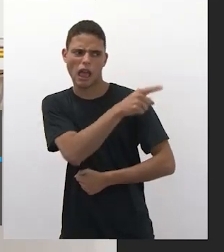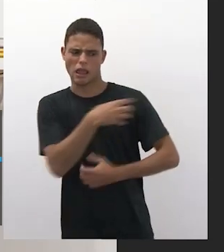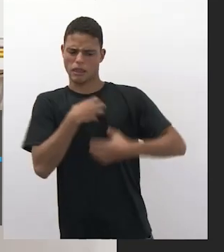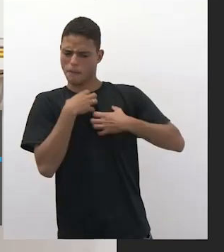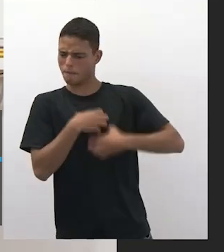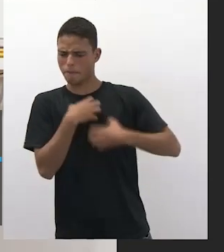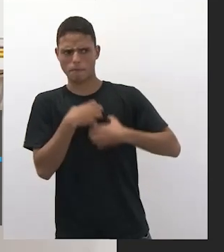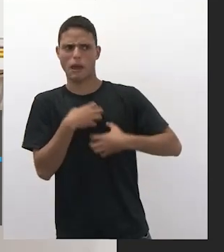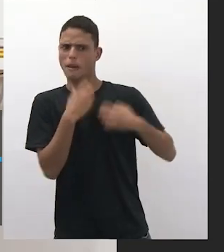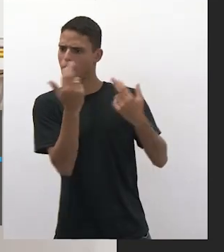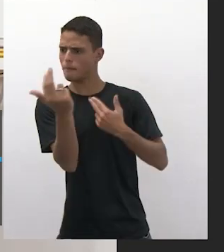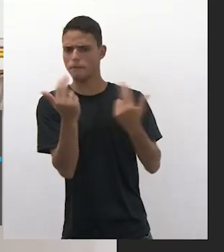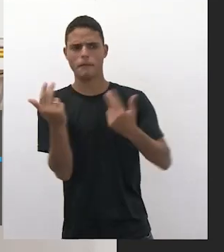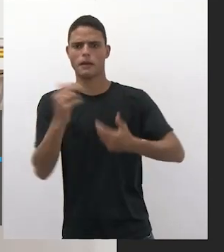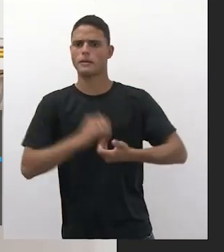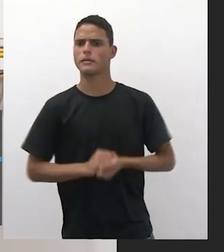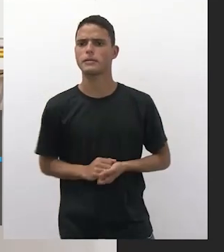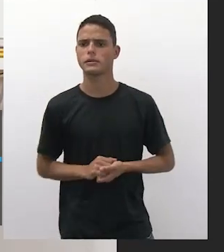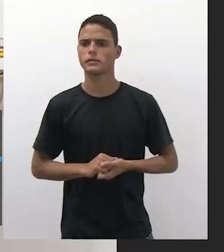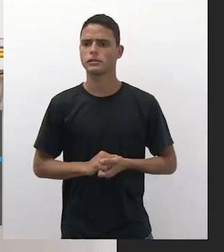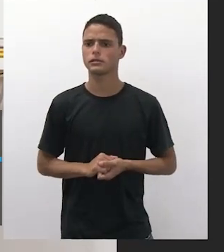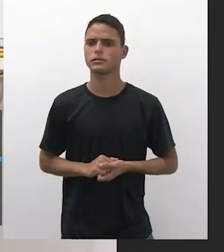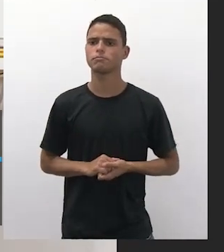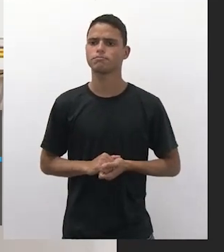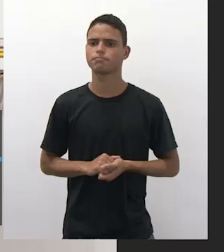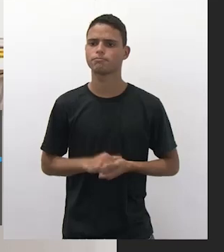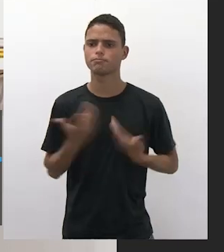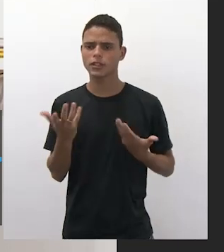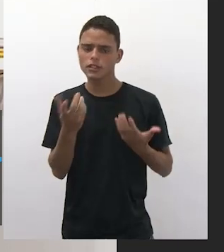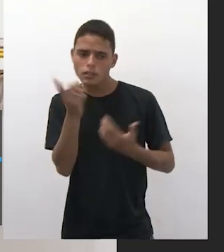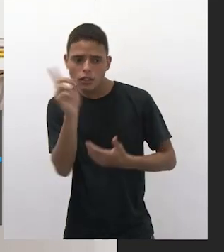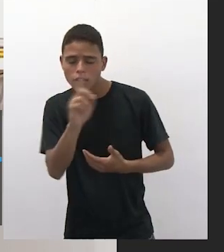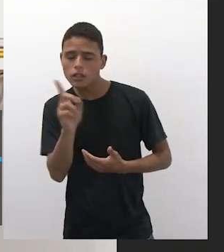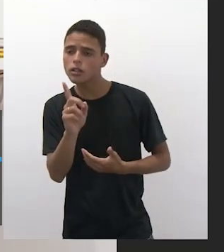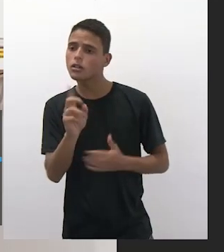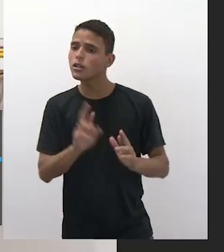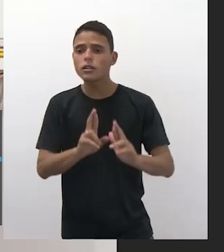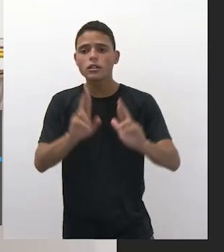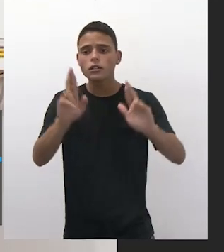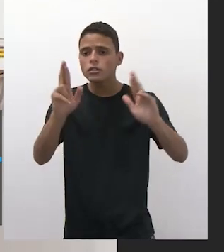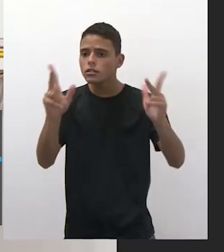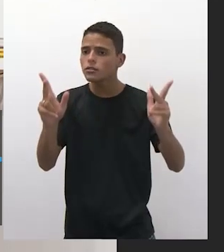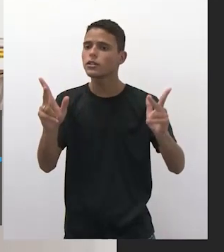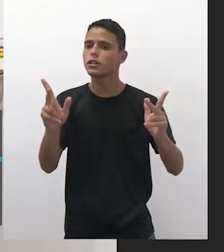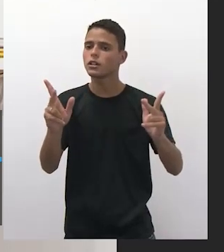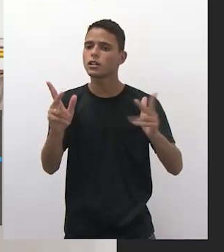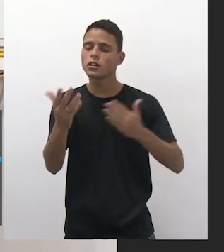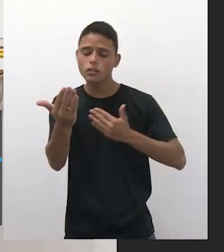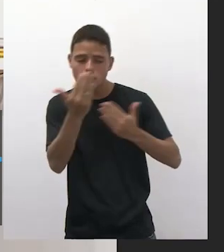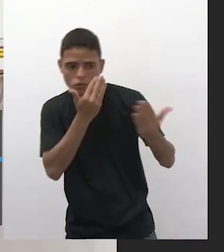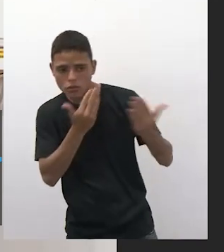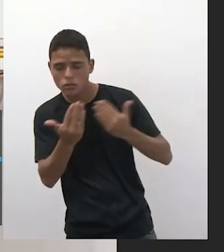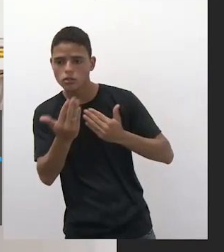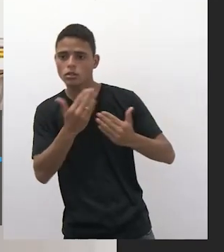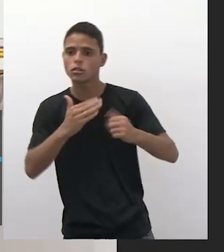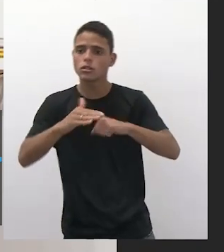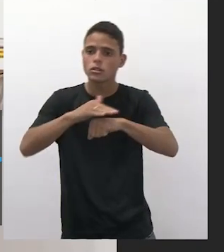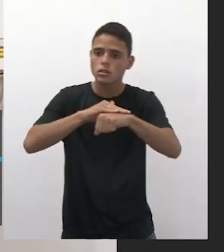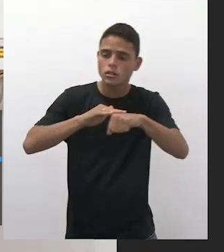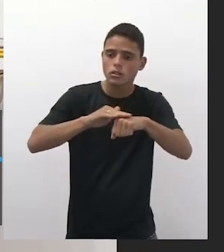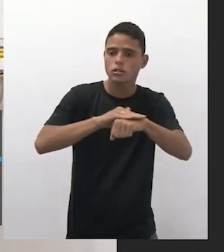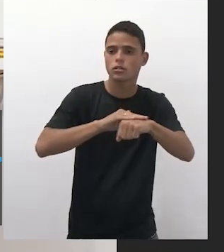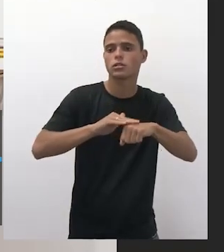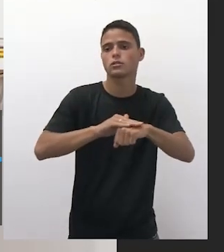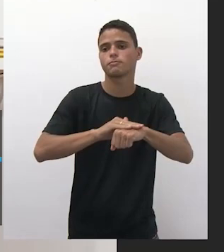né? E realmente ela não era. Ela dialogava bastante e